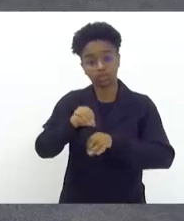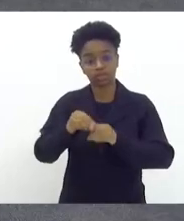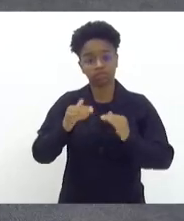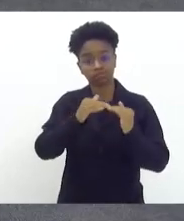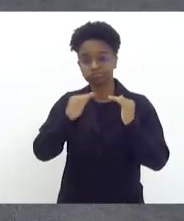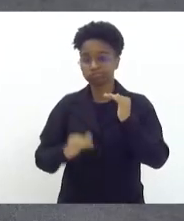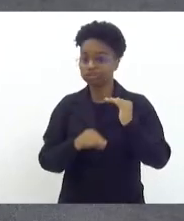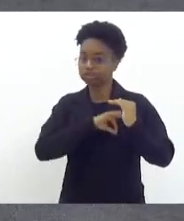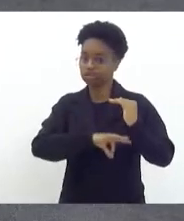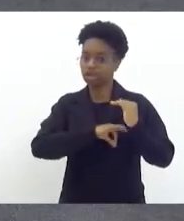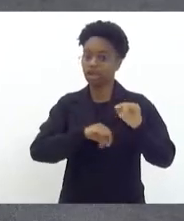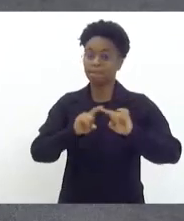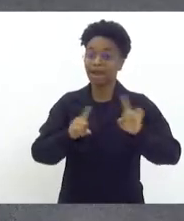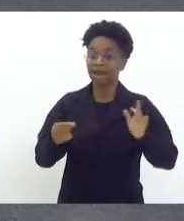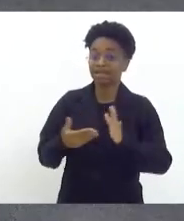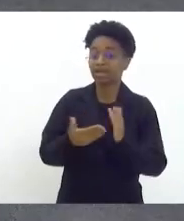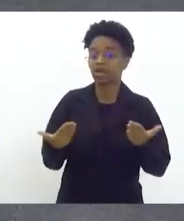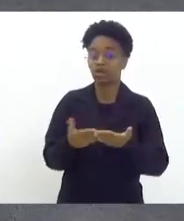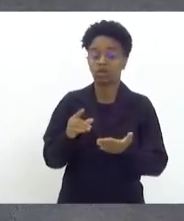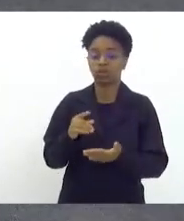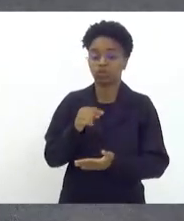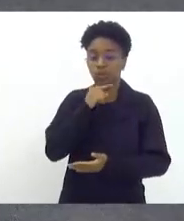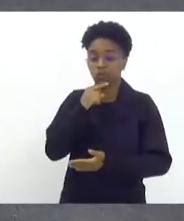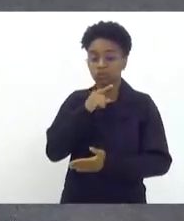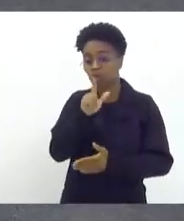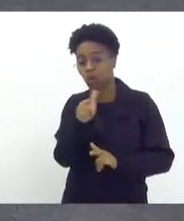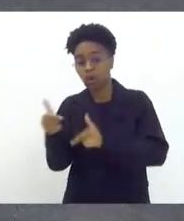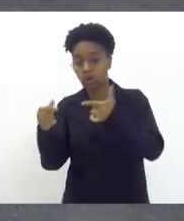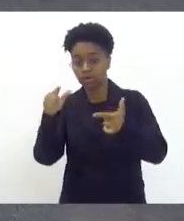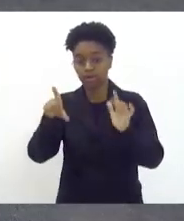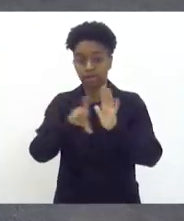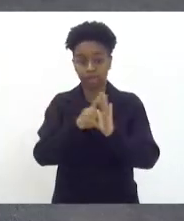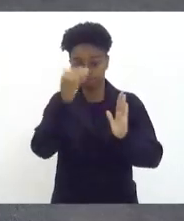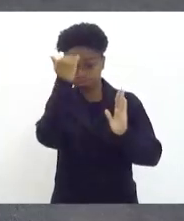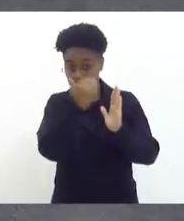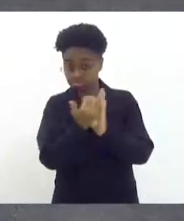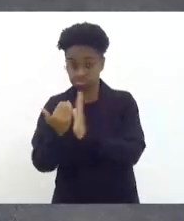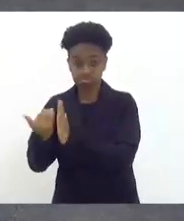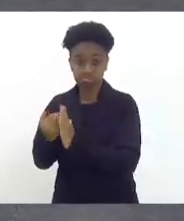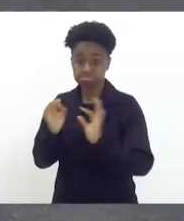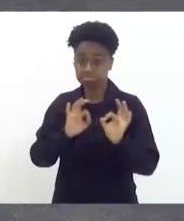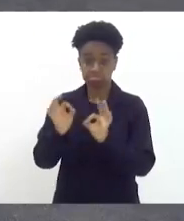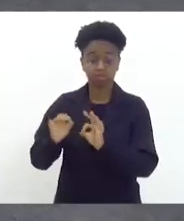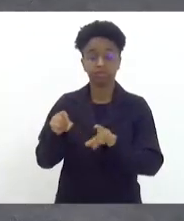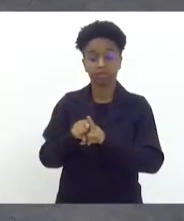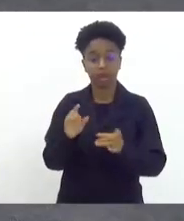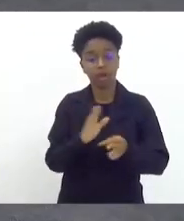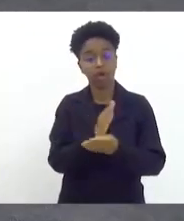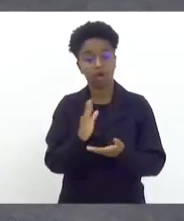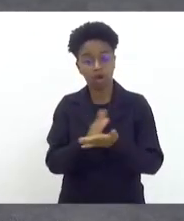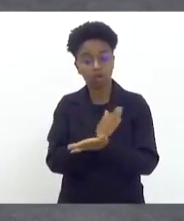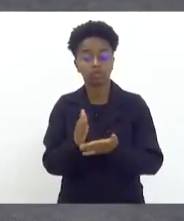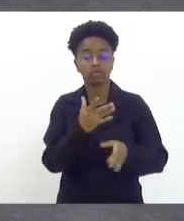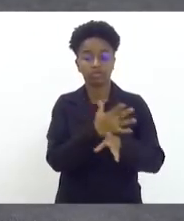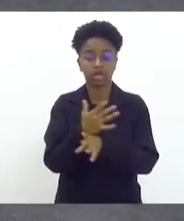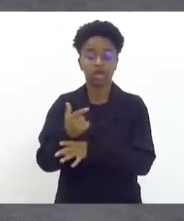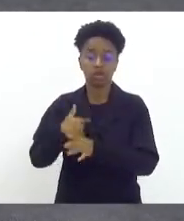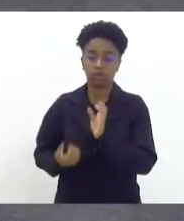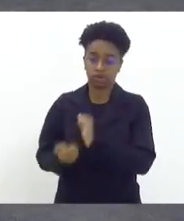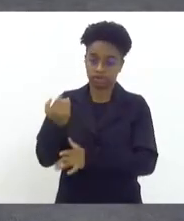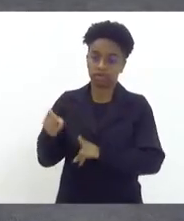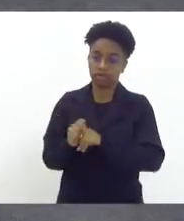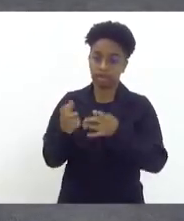mínimo e até agora não temos o comprimento de outras leis federal estadual e em alguns municípios também como sua autor em Petrópolis